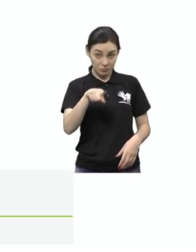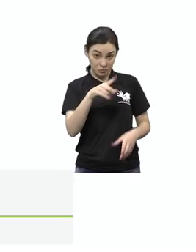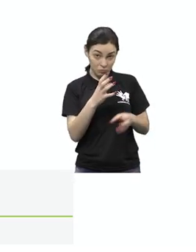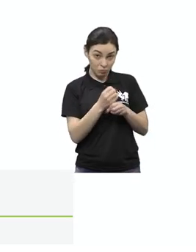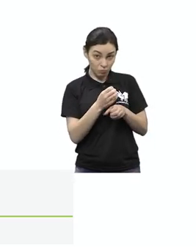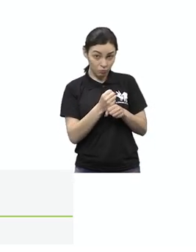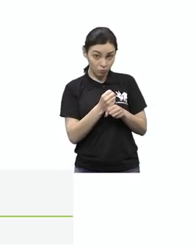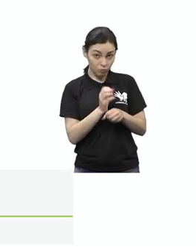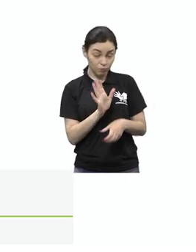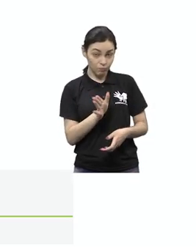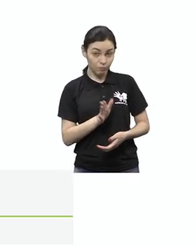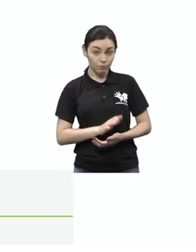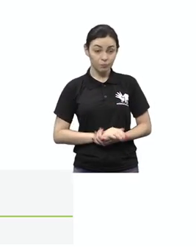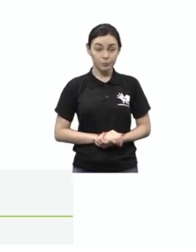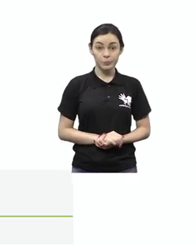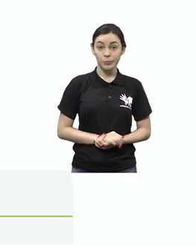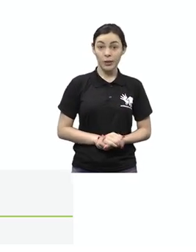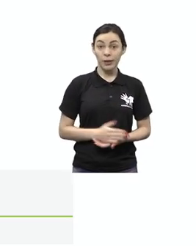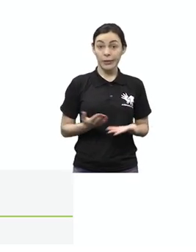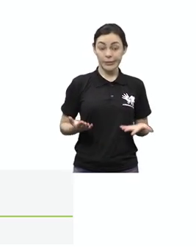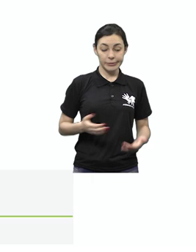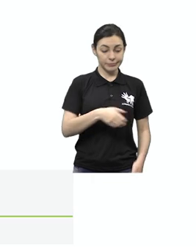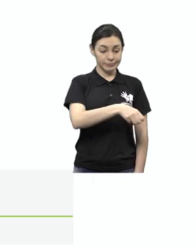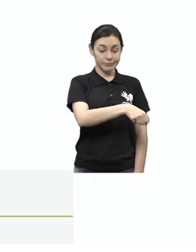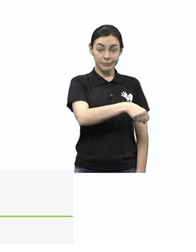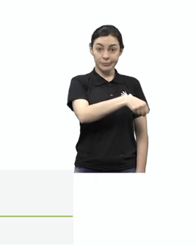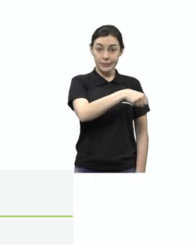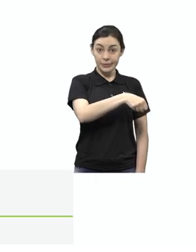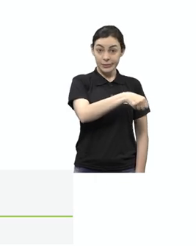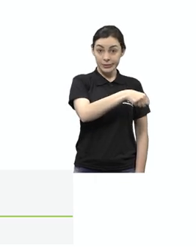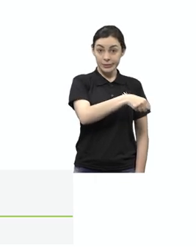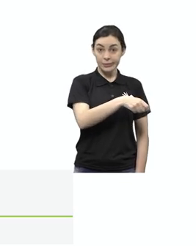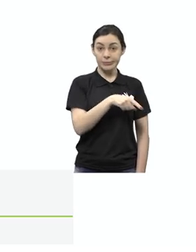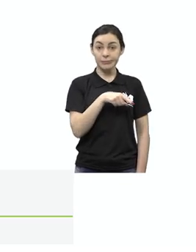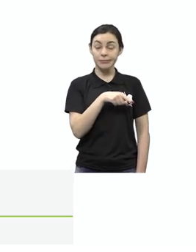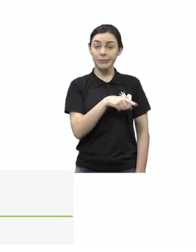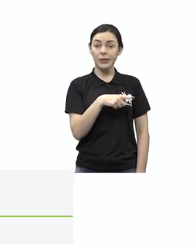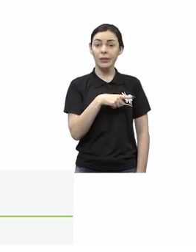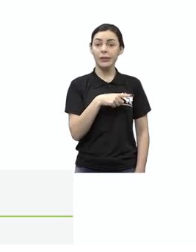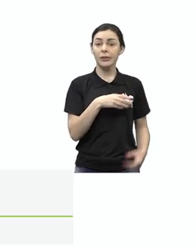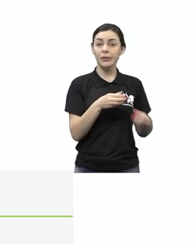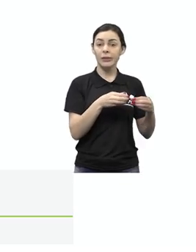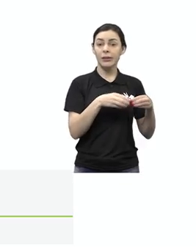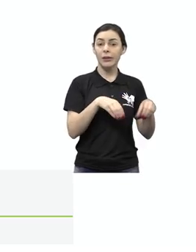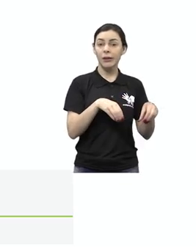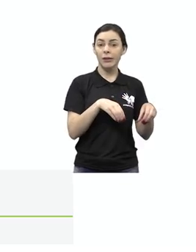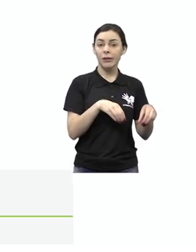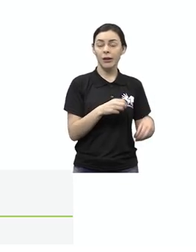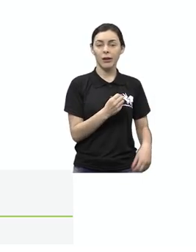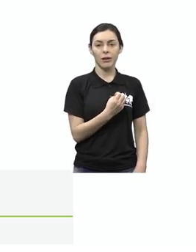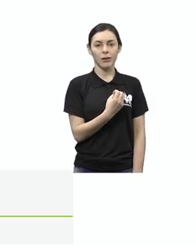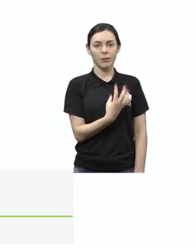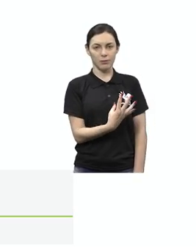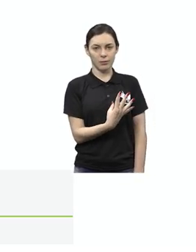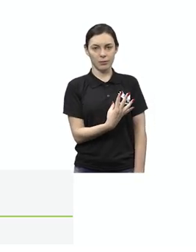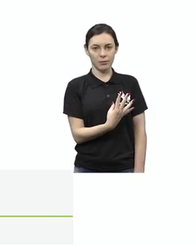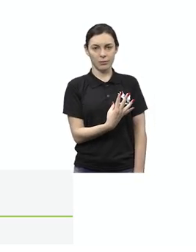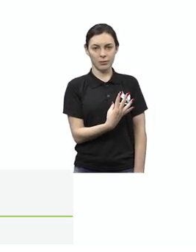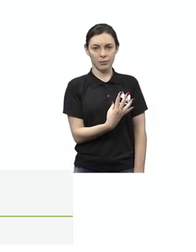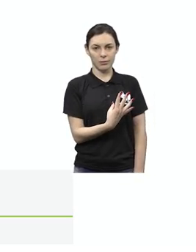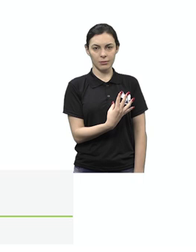ver? Contaram aí? Vamos ver? Na primeira cesta, agora, eu tenho quantos